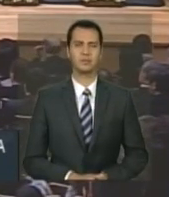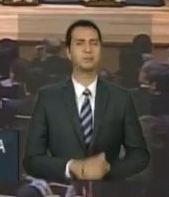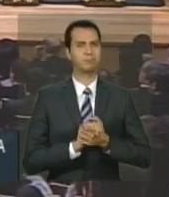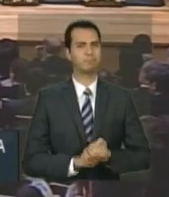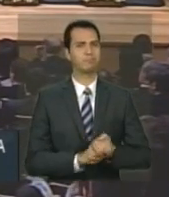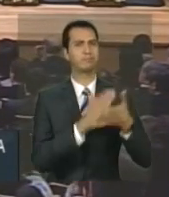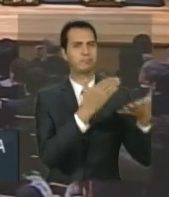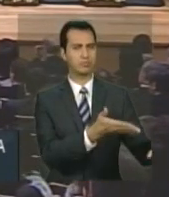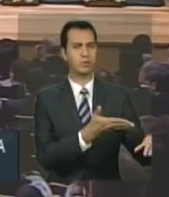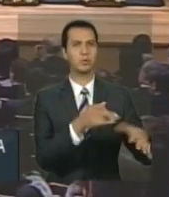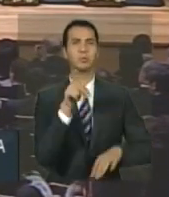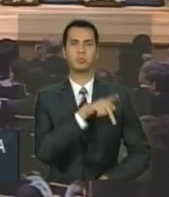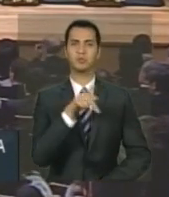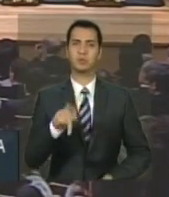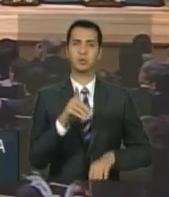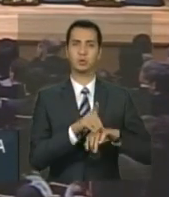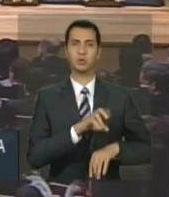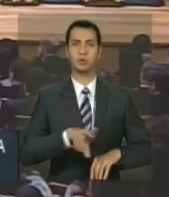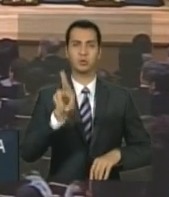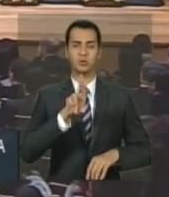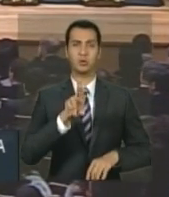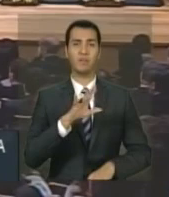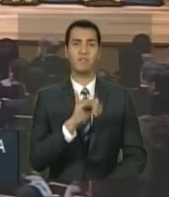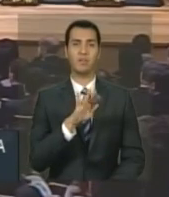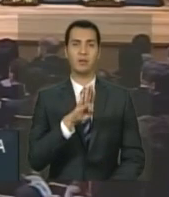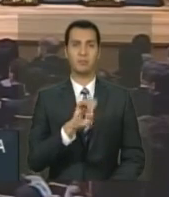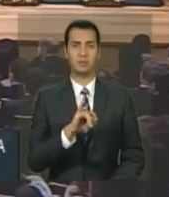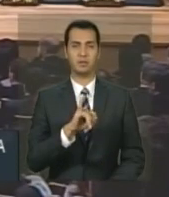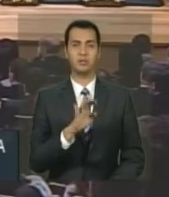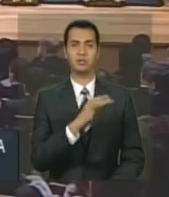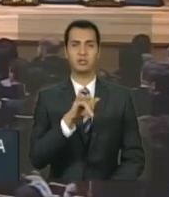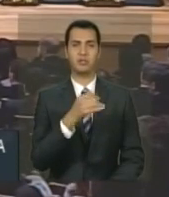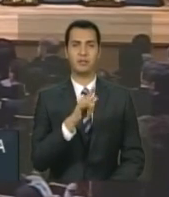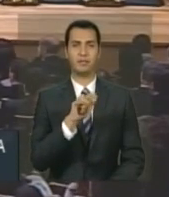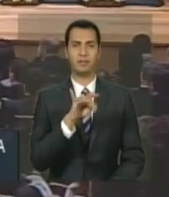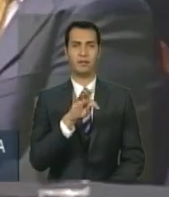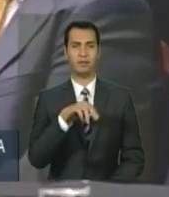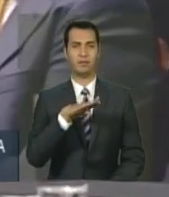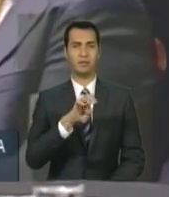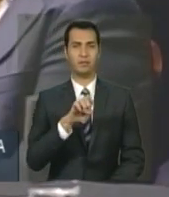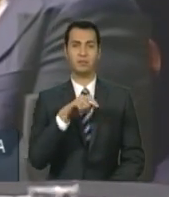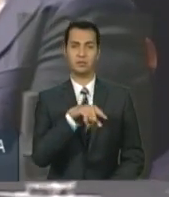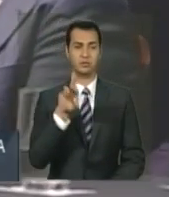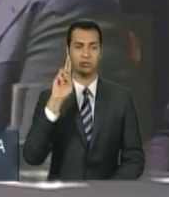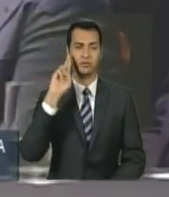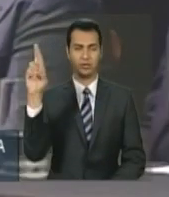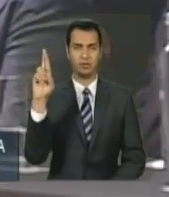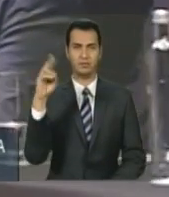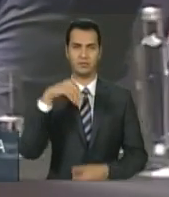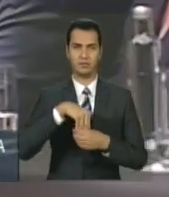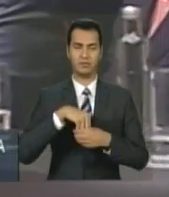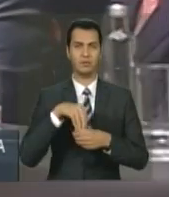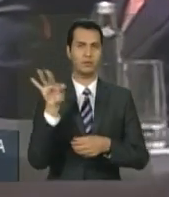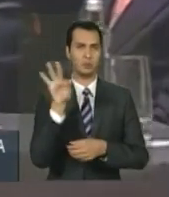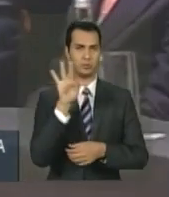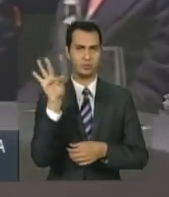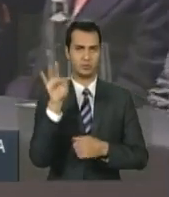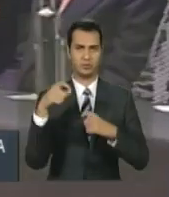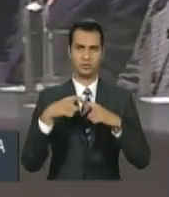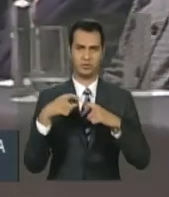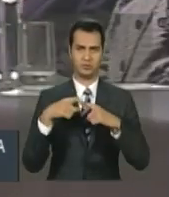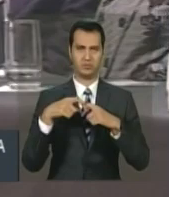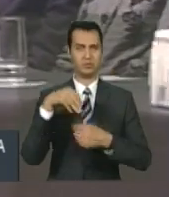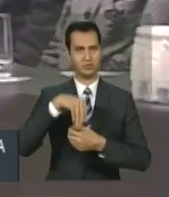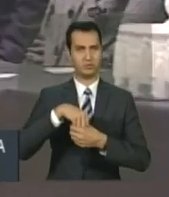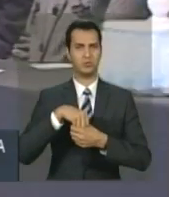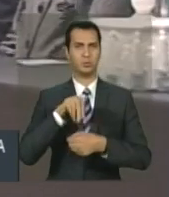Professor doutor Fábio Bicelli Jatene, chefe do Departamento de Cardiopneumologia da Faculdade de Medicina da Universidade de